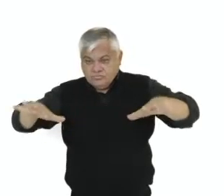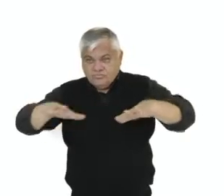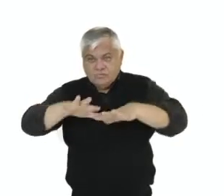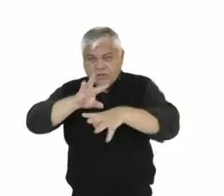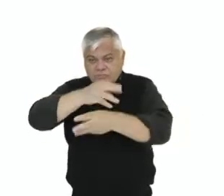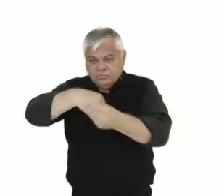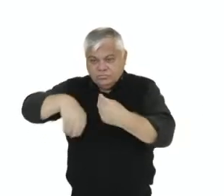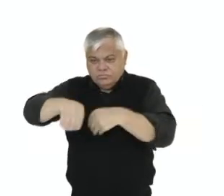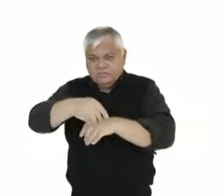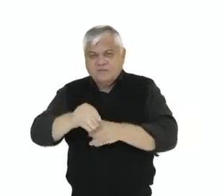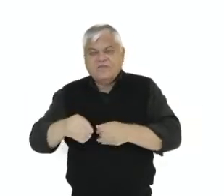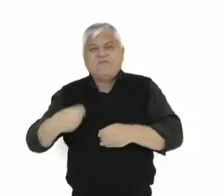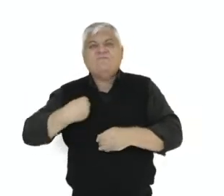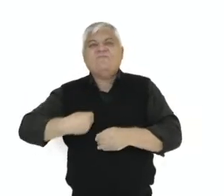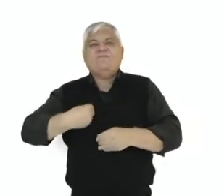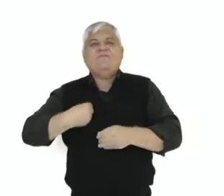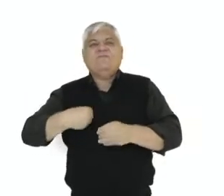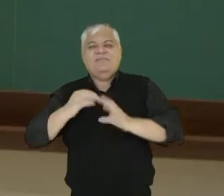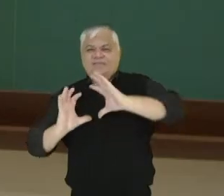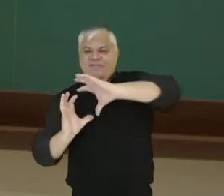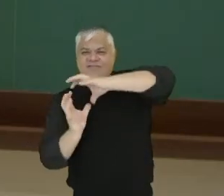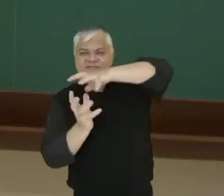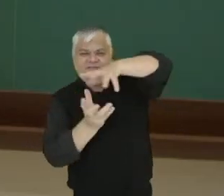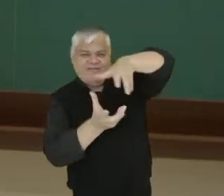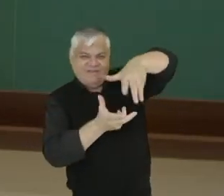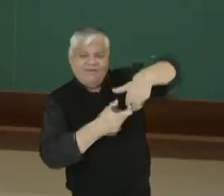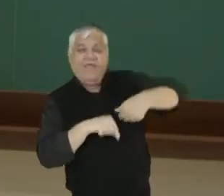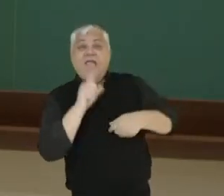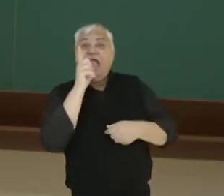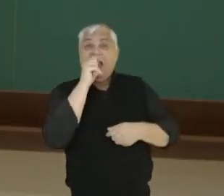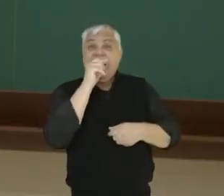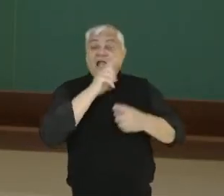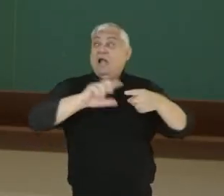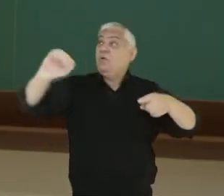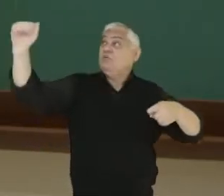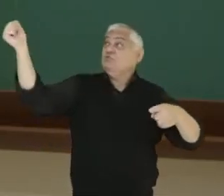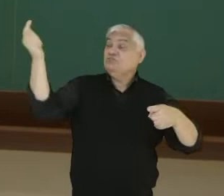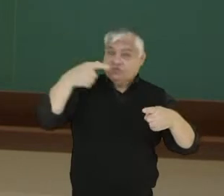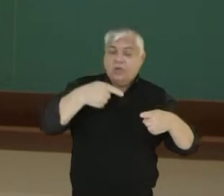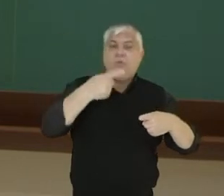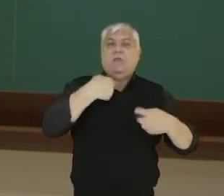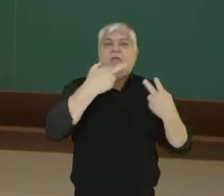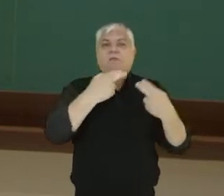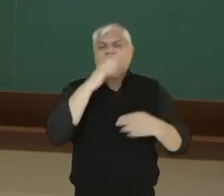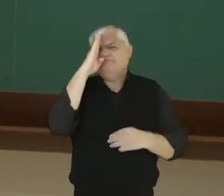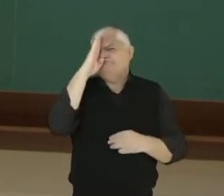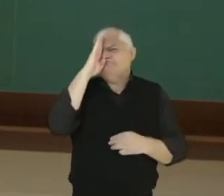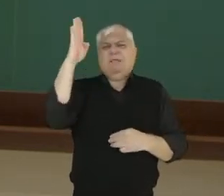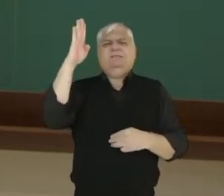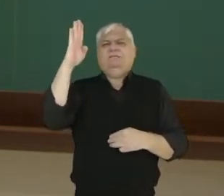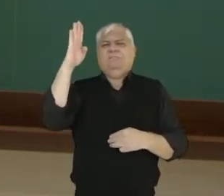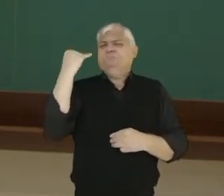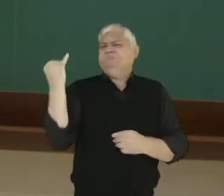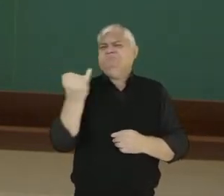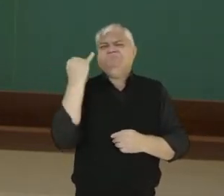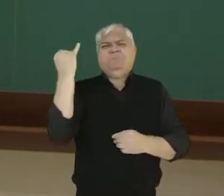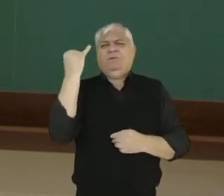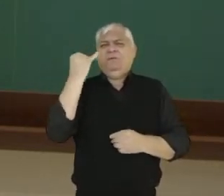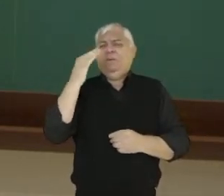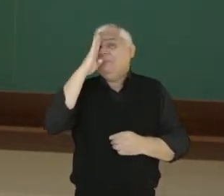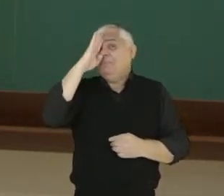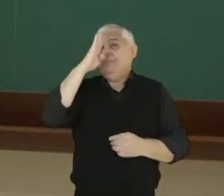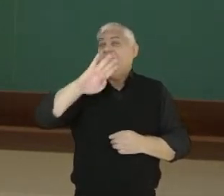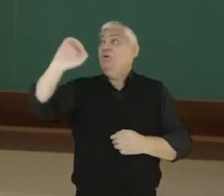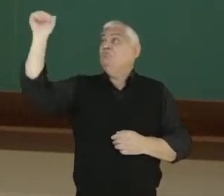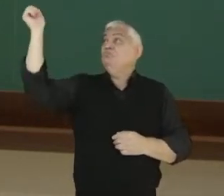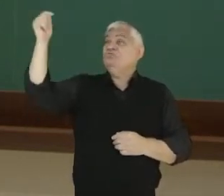vida ao planeta, certo? Então, a água e a luz solar, ela é principal, né, a principal coisa para